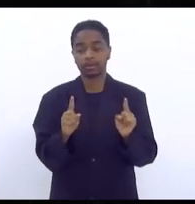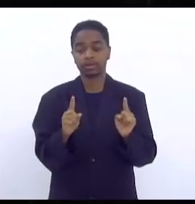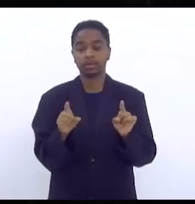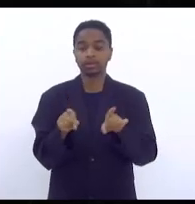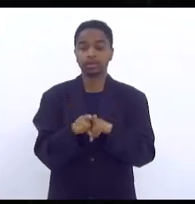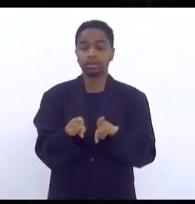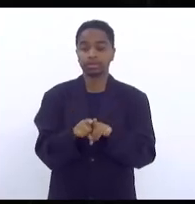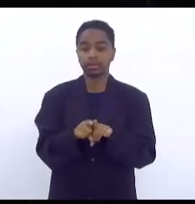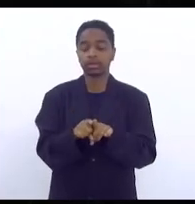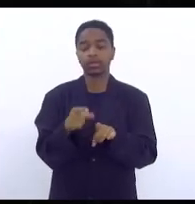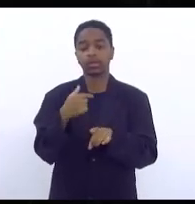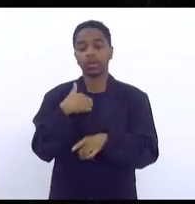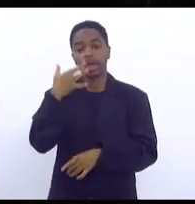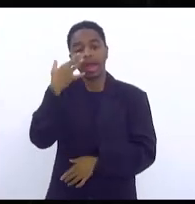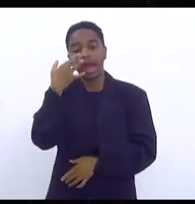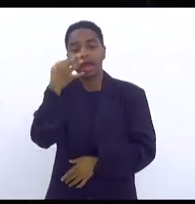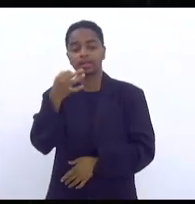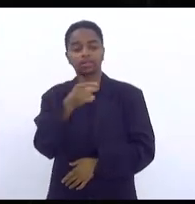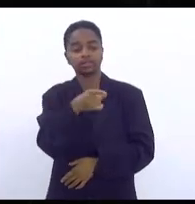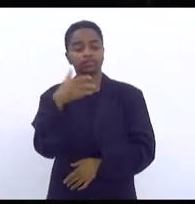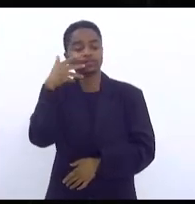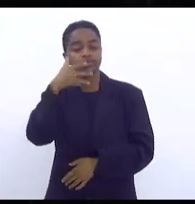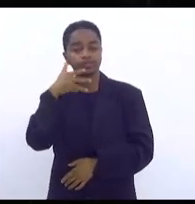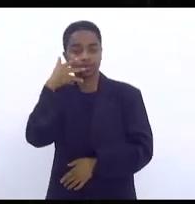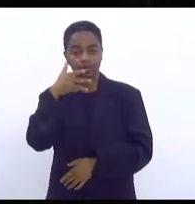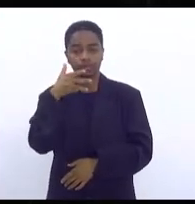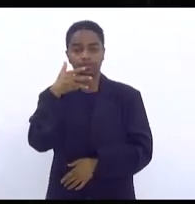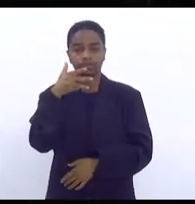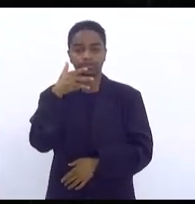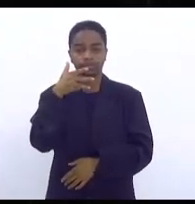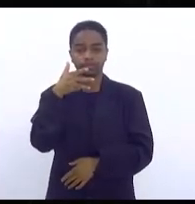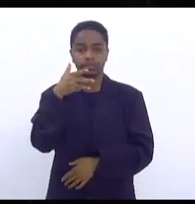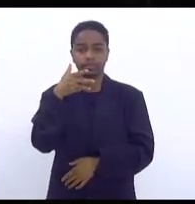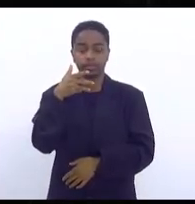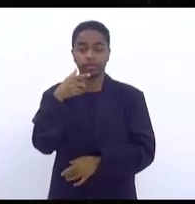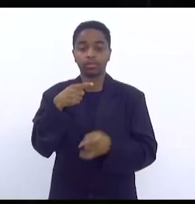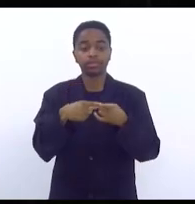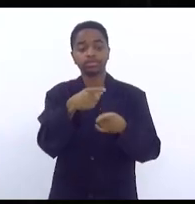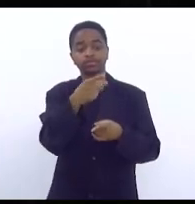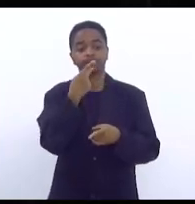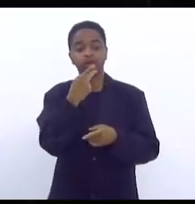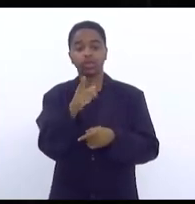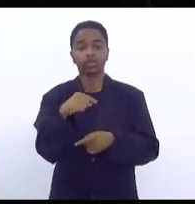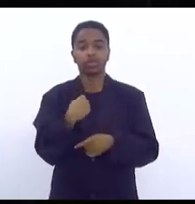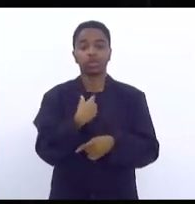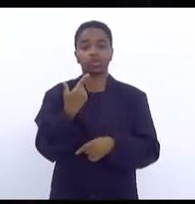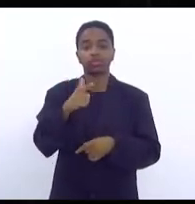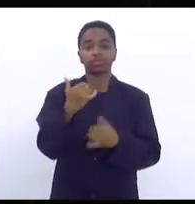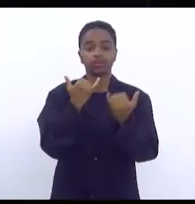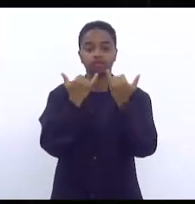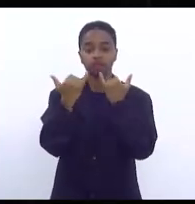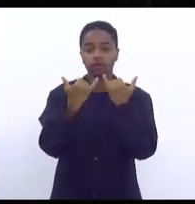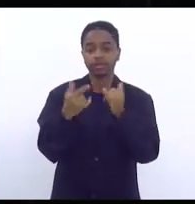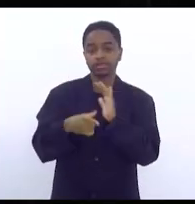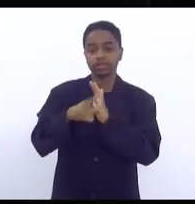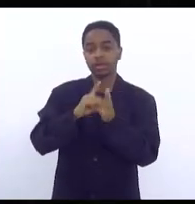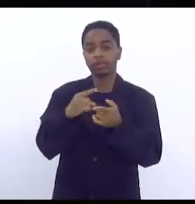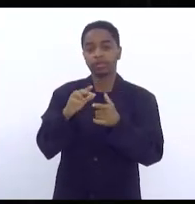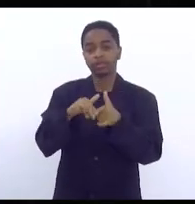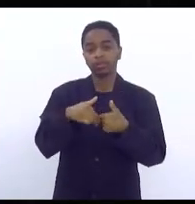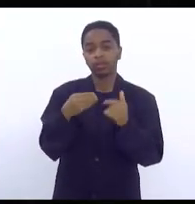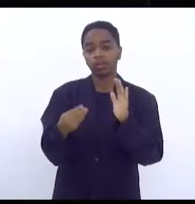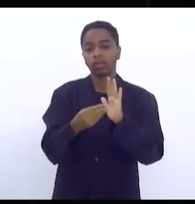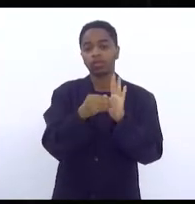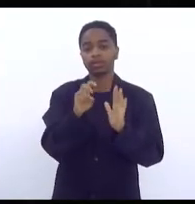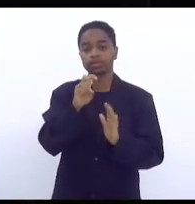chamou muito muito atenção na sua fala e que você falou assim bem a gente não tinha informação por isso a gente colocou 5%